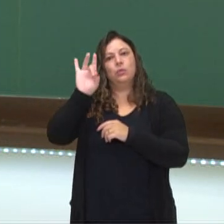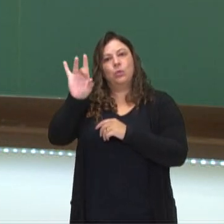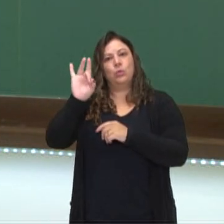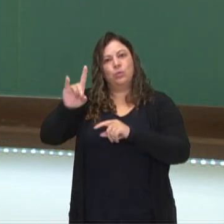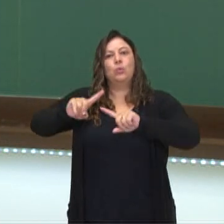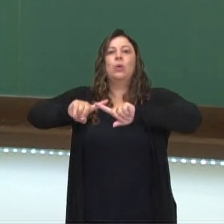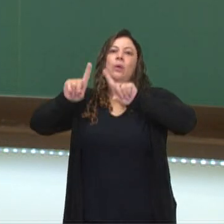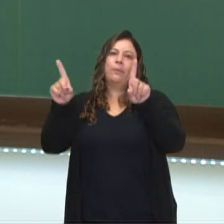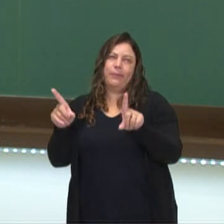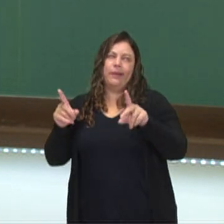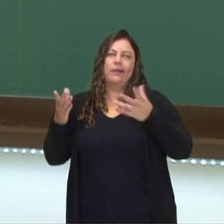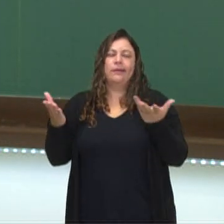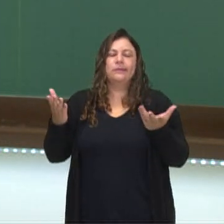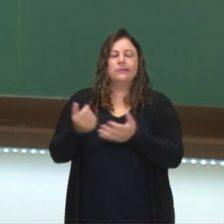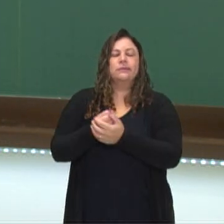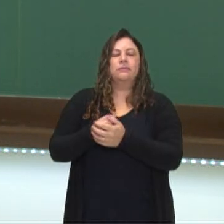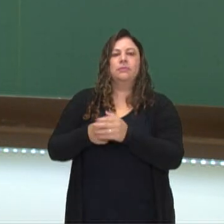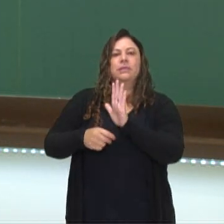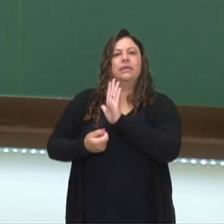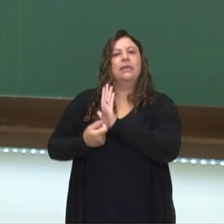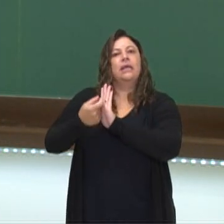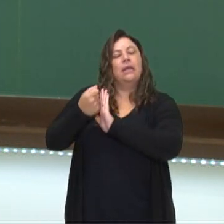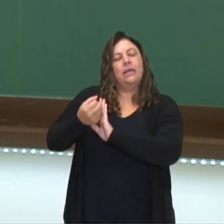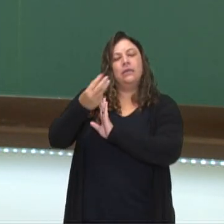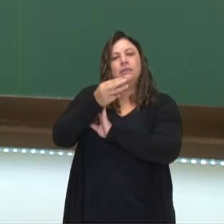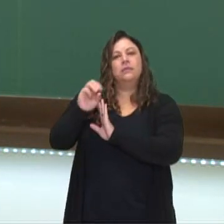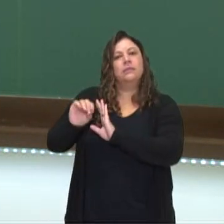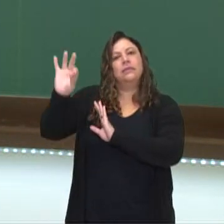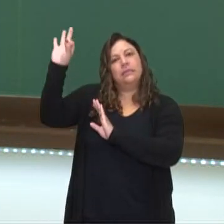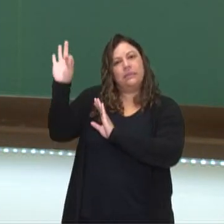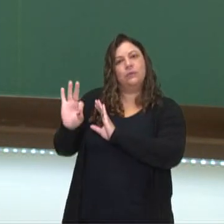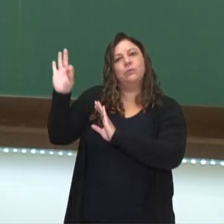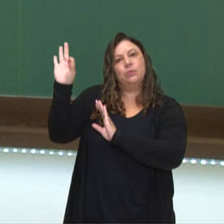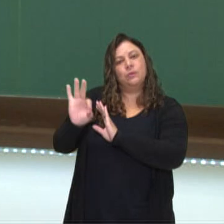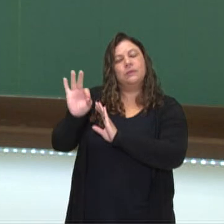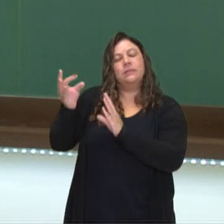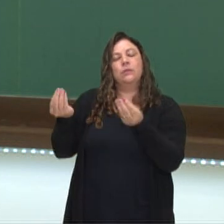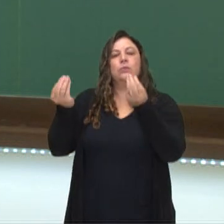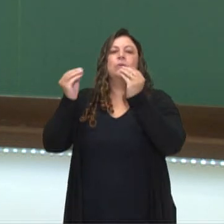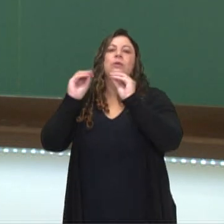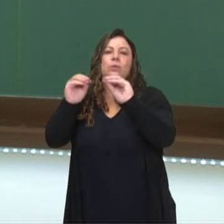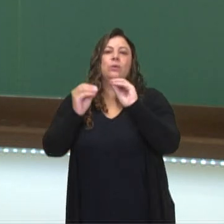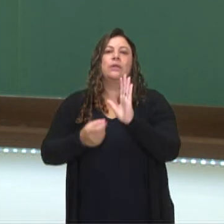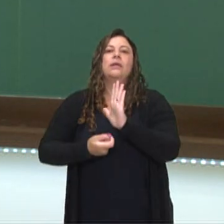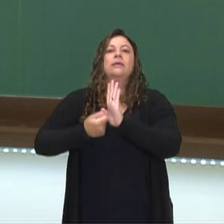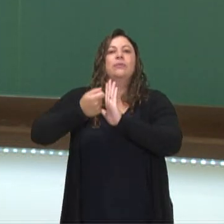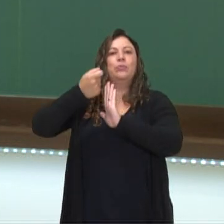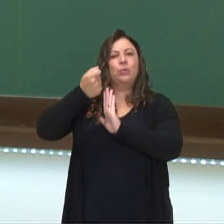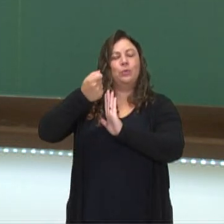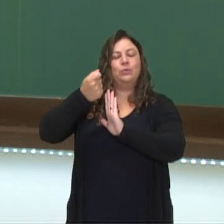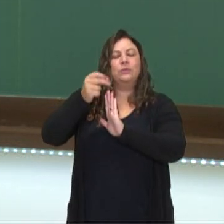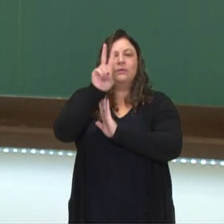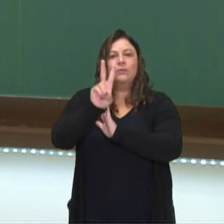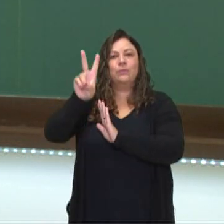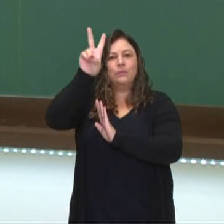os 30% desse capital, vai colocar na bolsa de valores e o que a bolsa de valores vai fazer? Ela vai